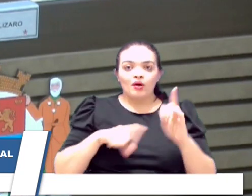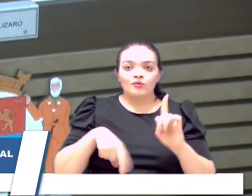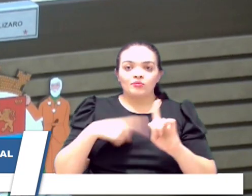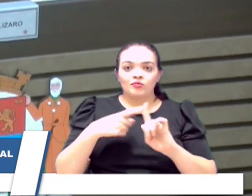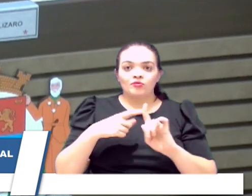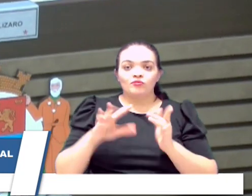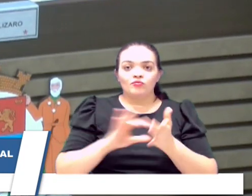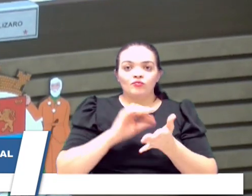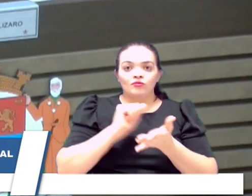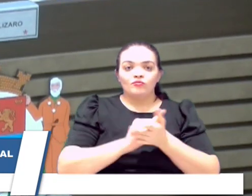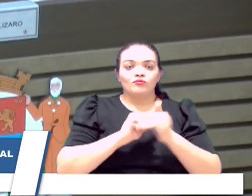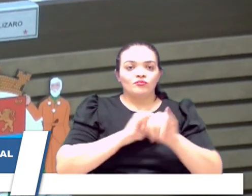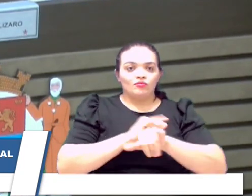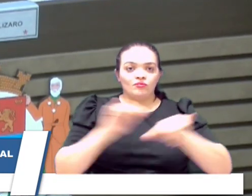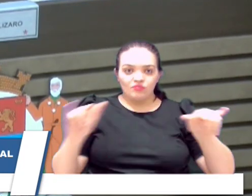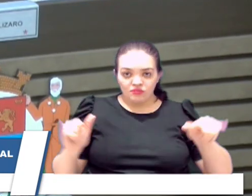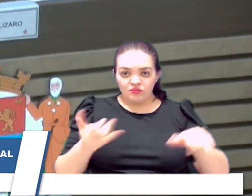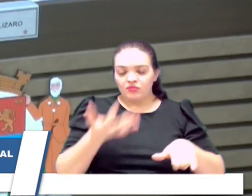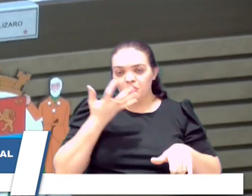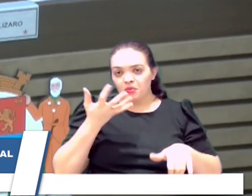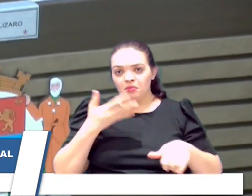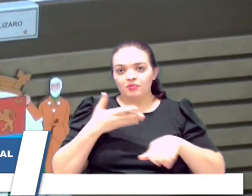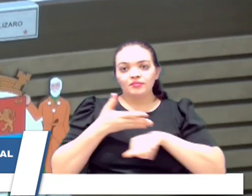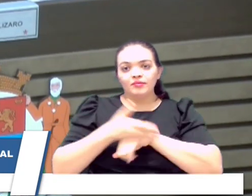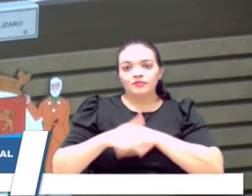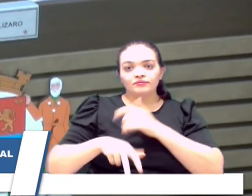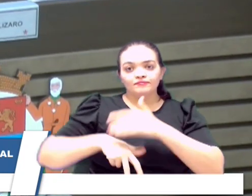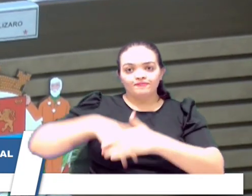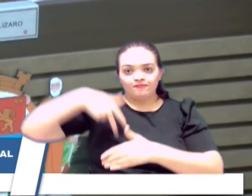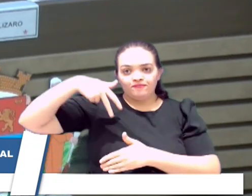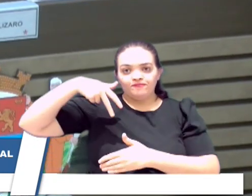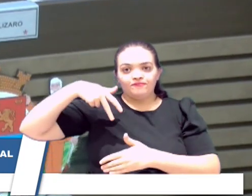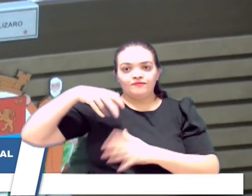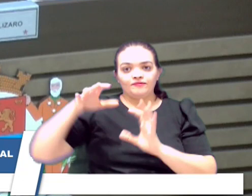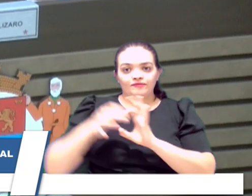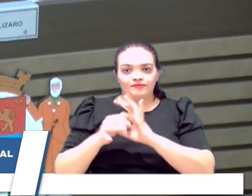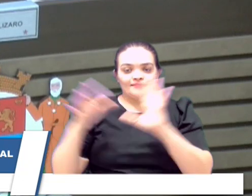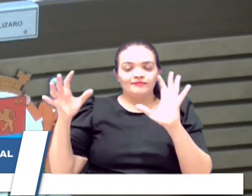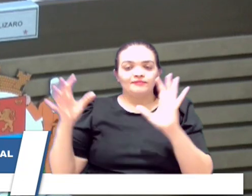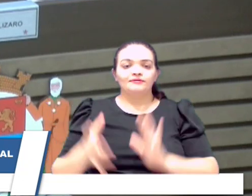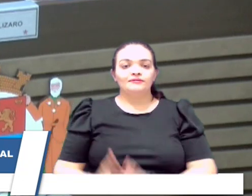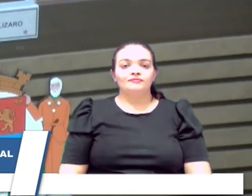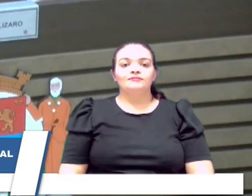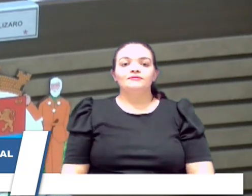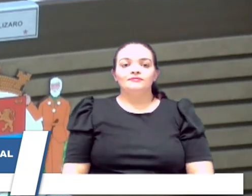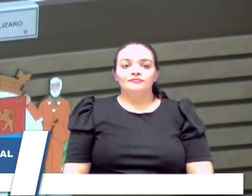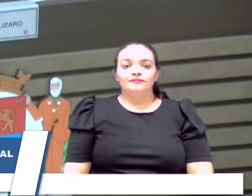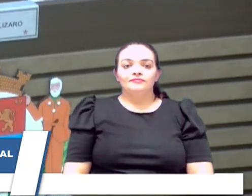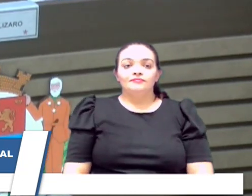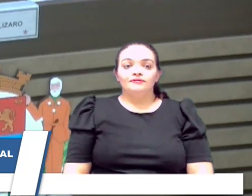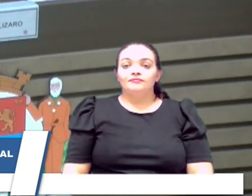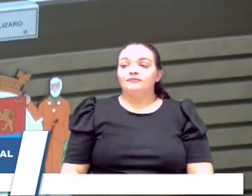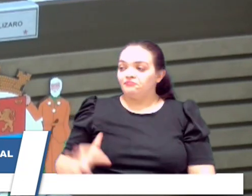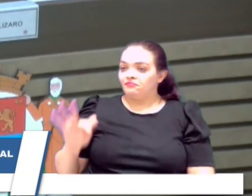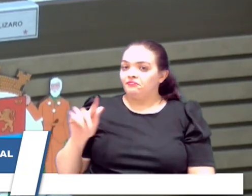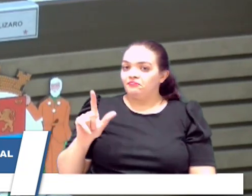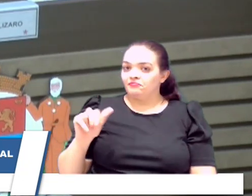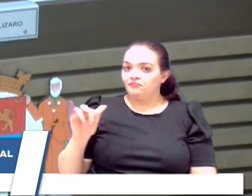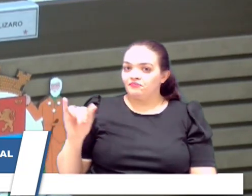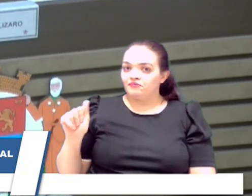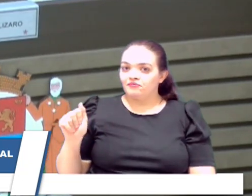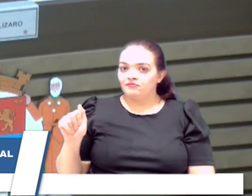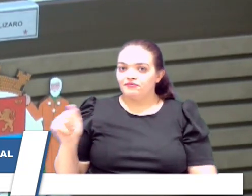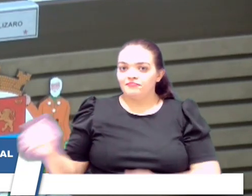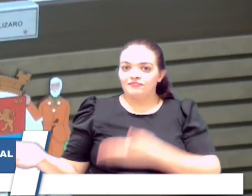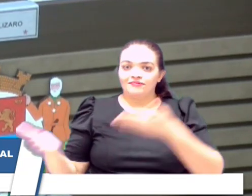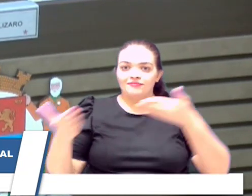eu aviso, quem quiser fazer o uso da palavra, vai ficar à vontade. Agora, você quer falar, Flávia? Deixa eu passar a